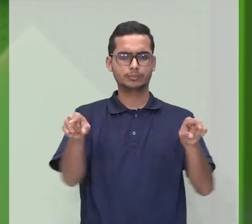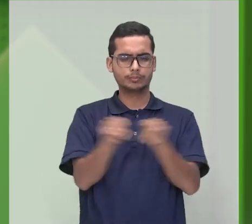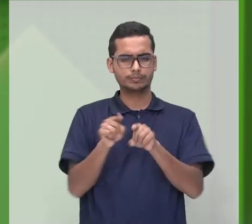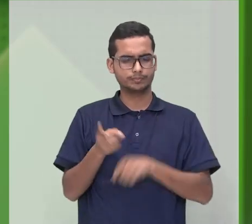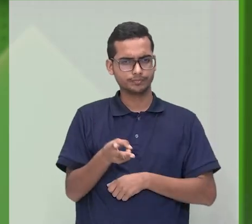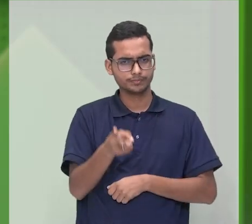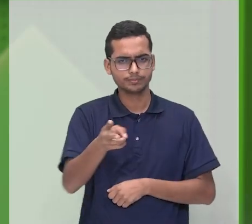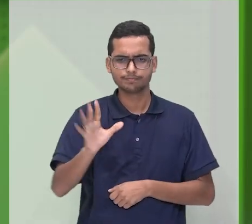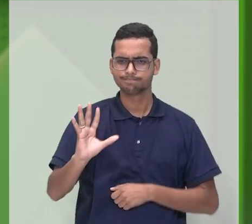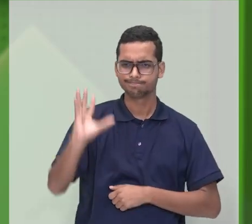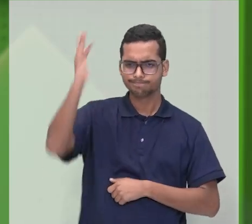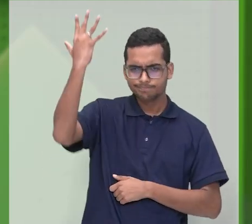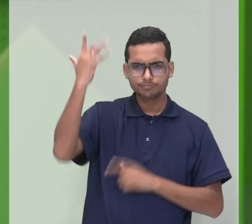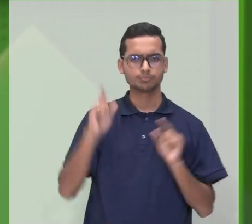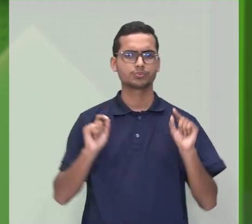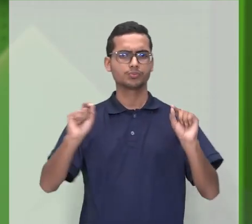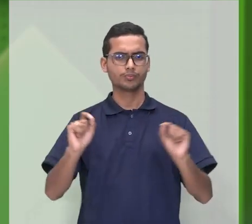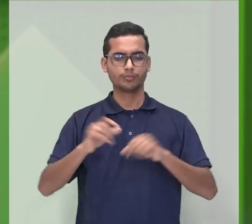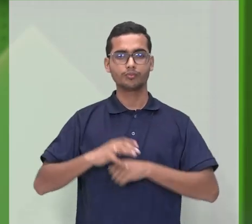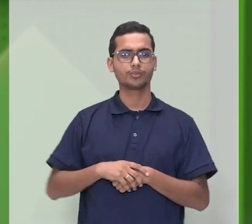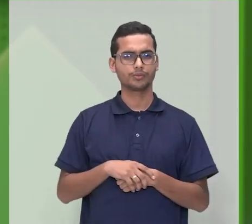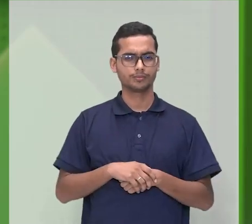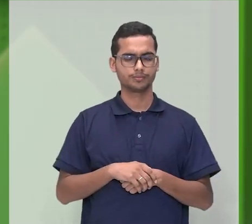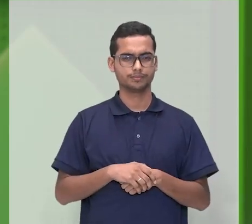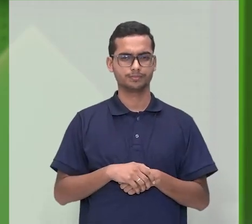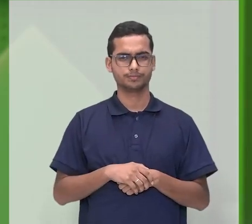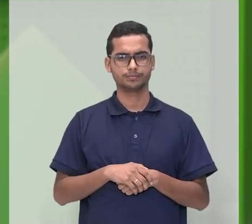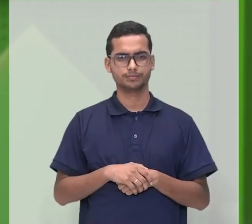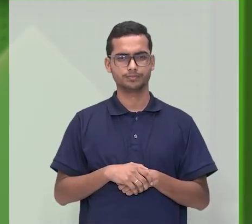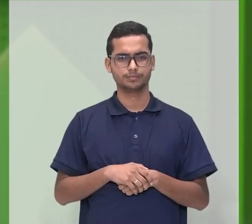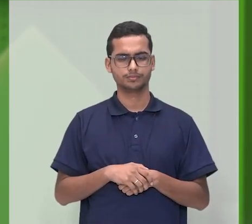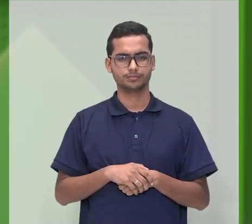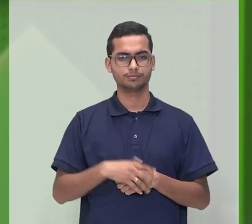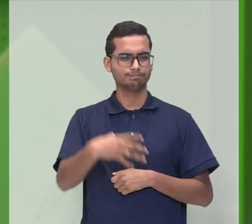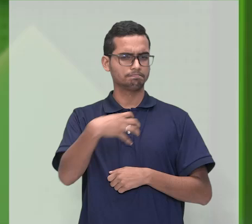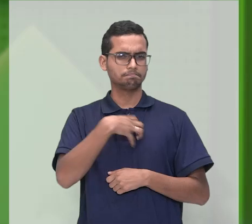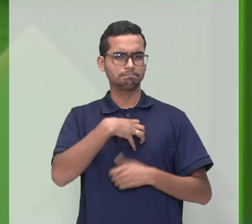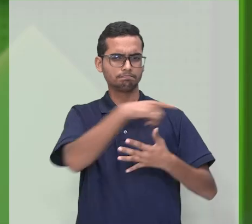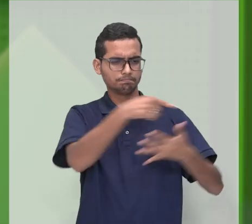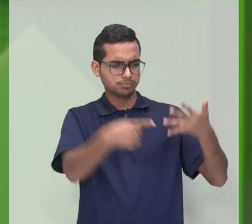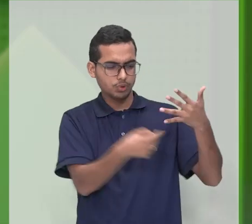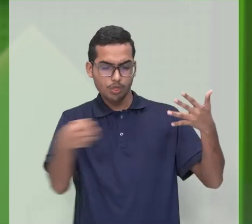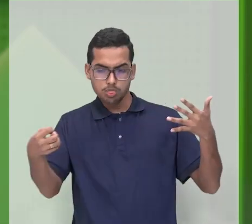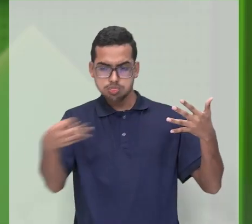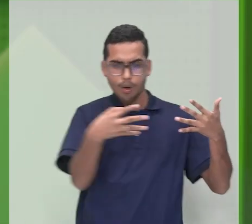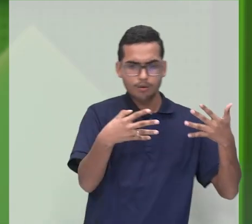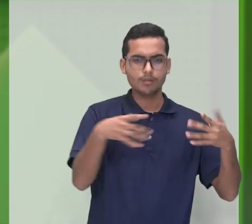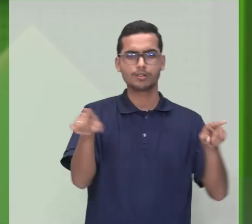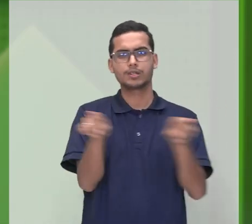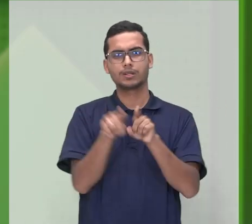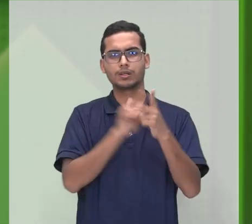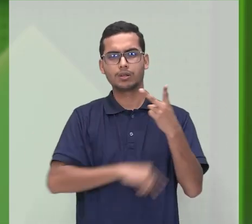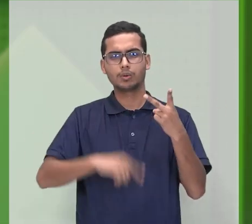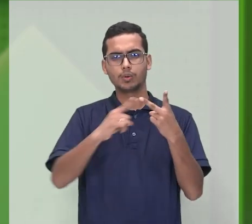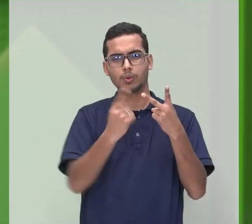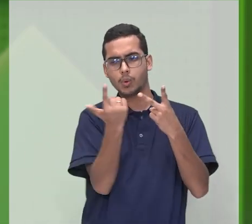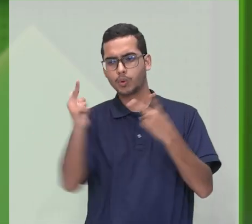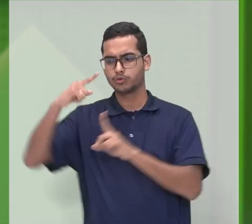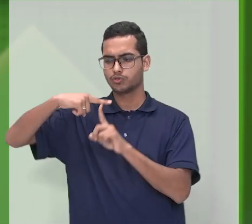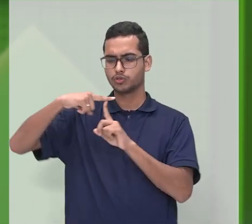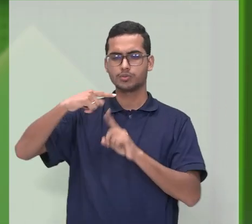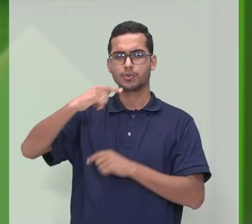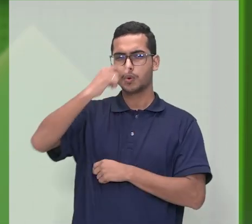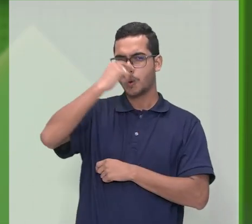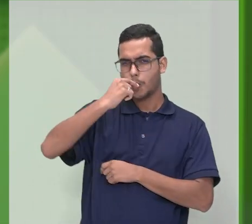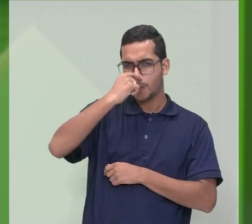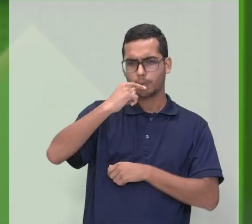ciclo vem aí com novos sintomas, dores musculares, dores nas articulações.